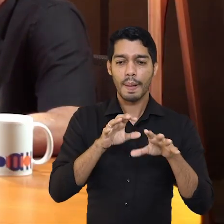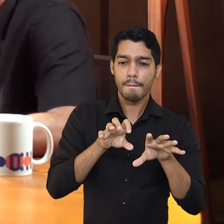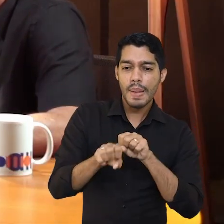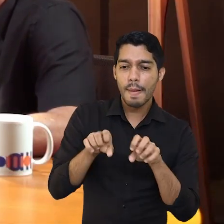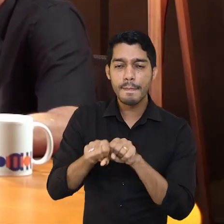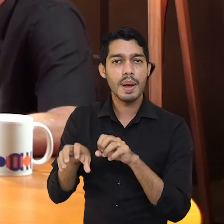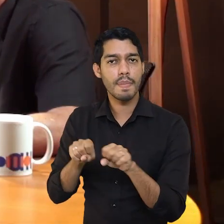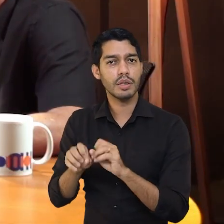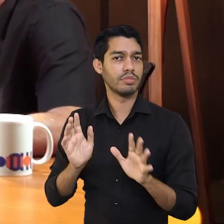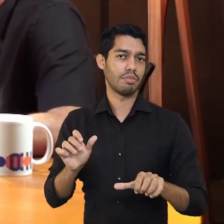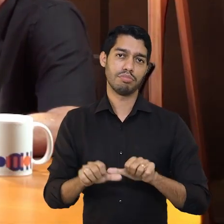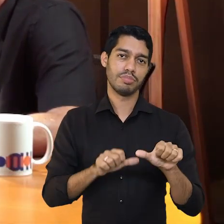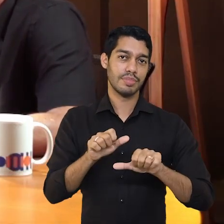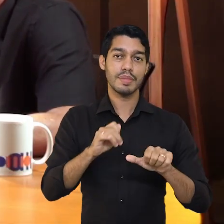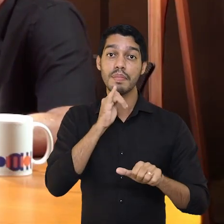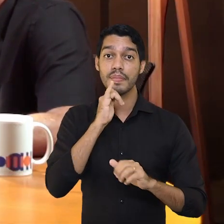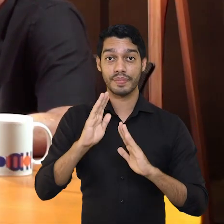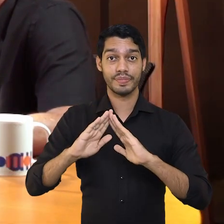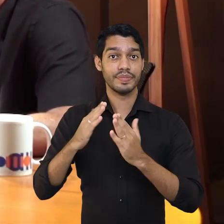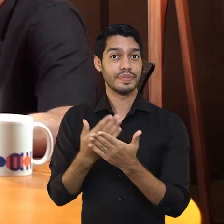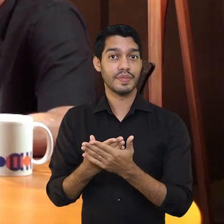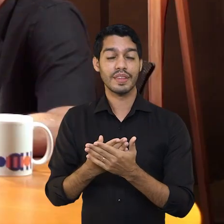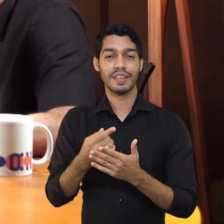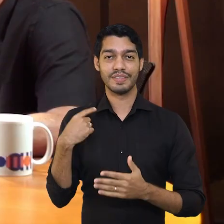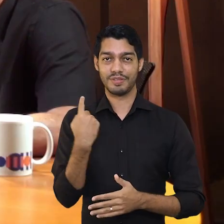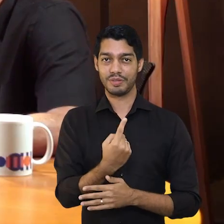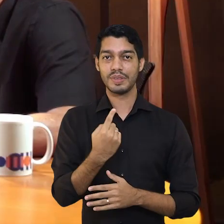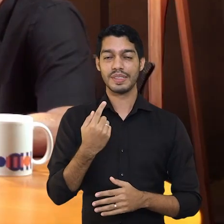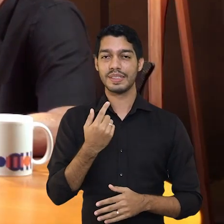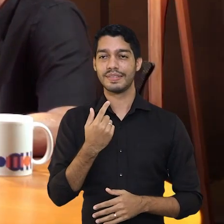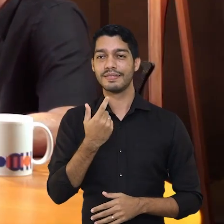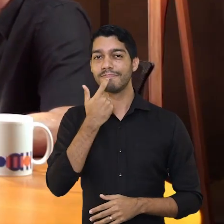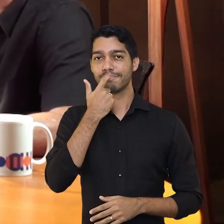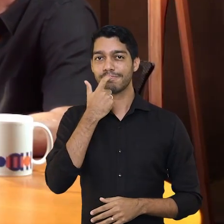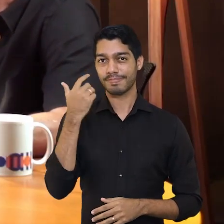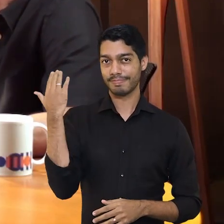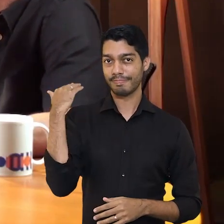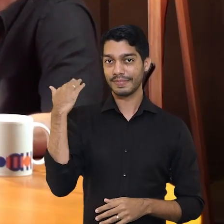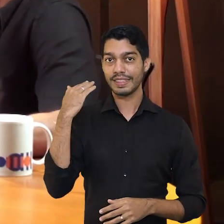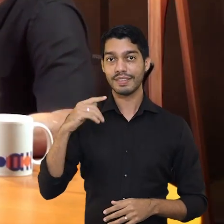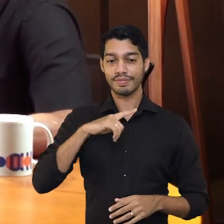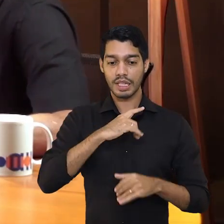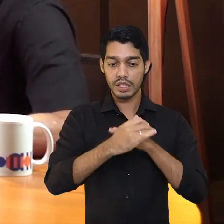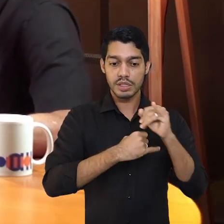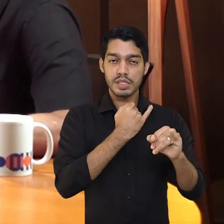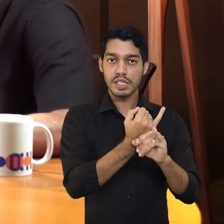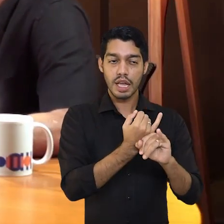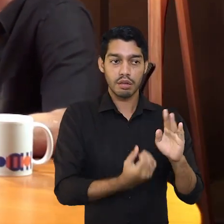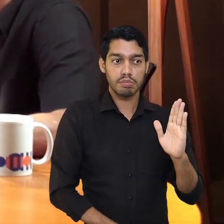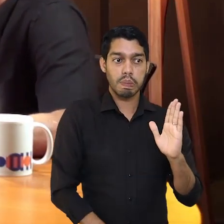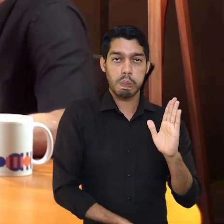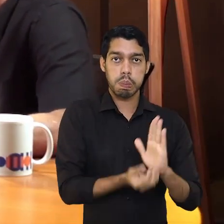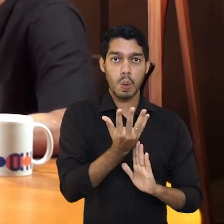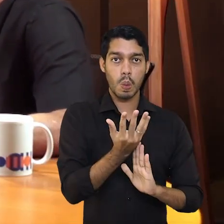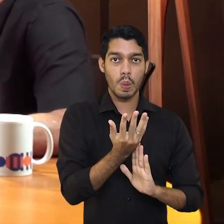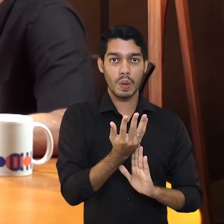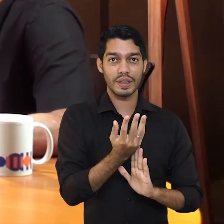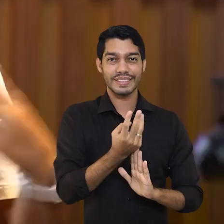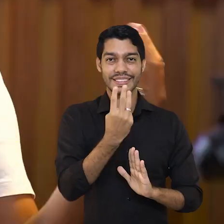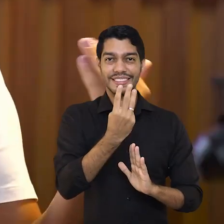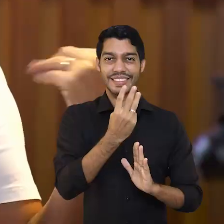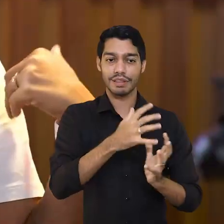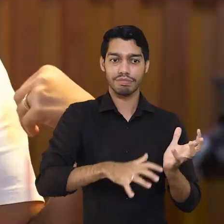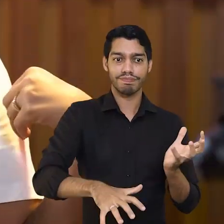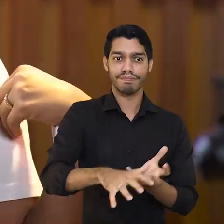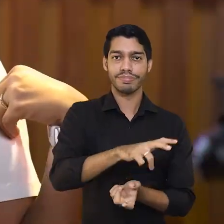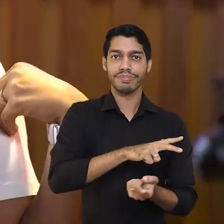tempo. Né? Por que a escola, por exemplo, ela não acabou quando a gente tem lá o advento da internet, né? Da terceira revolução industrial?